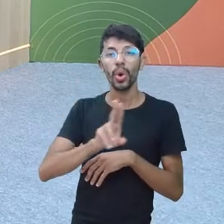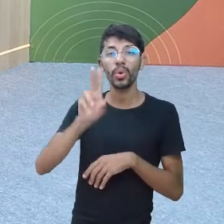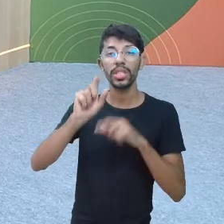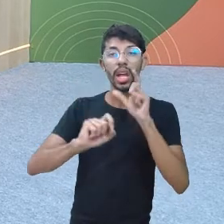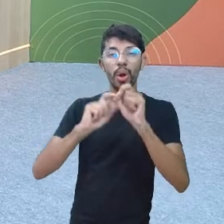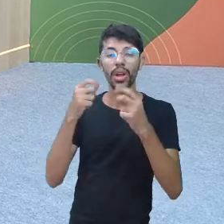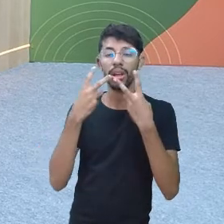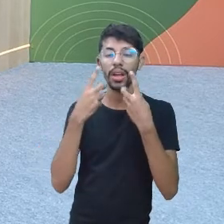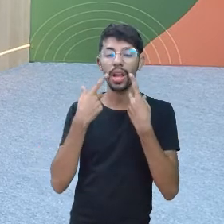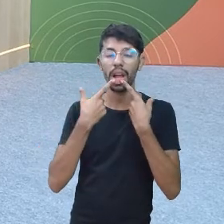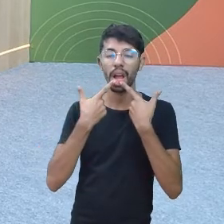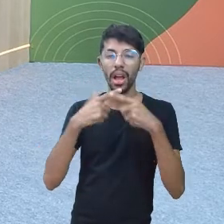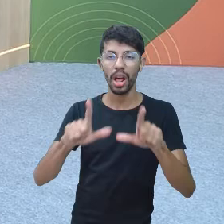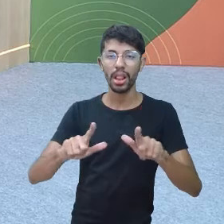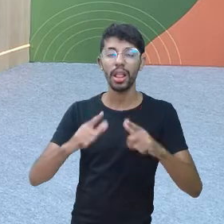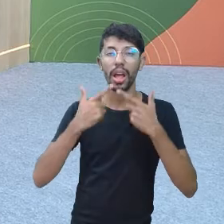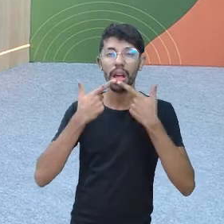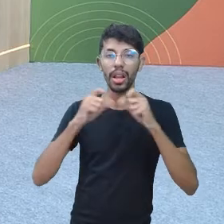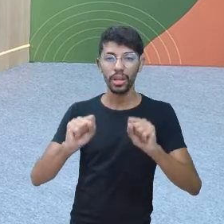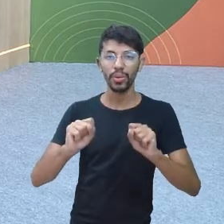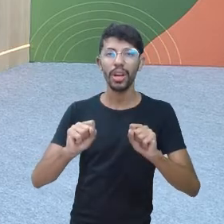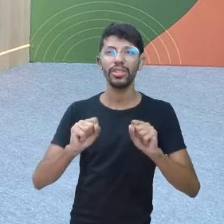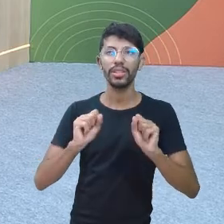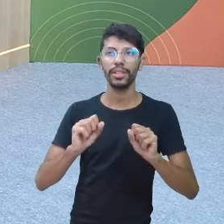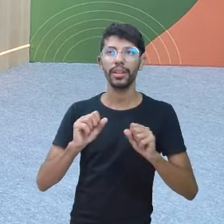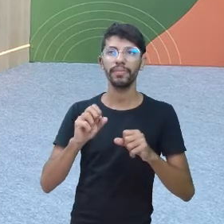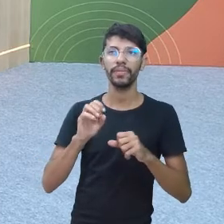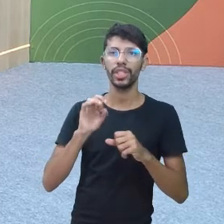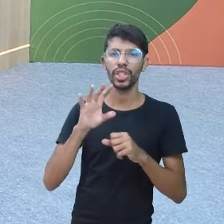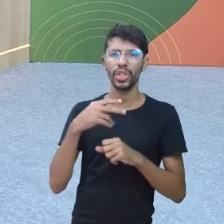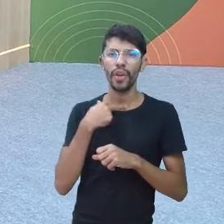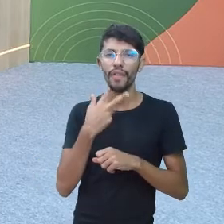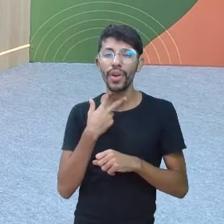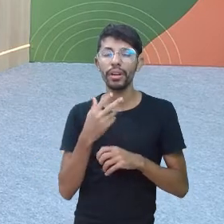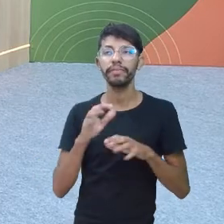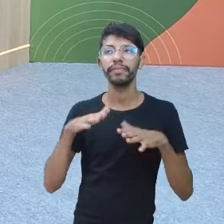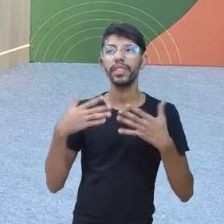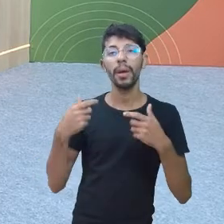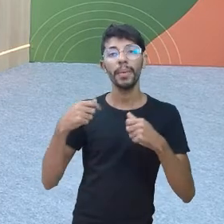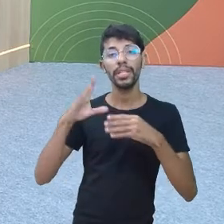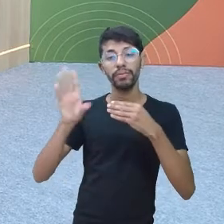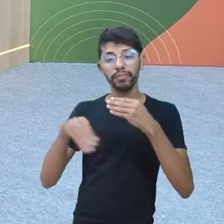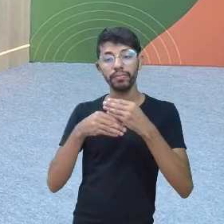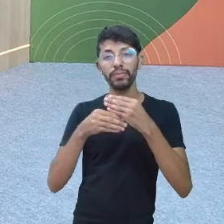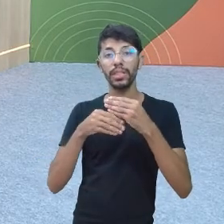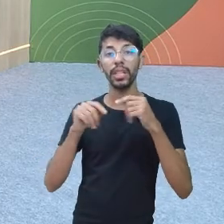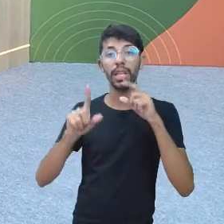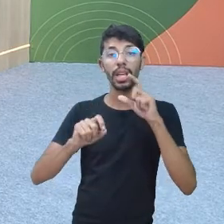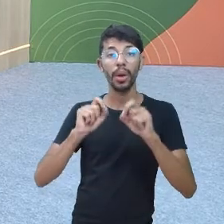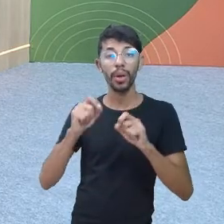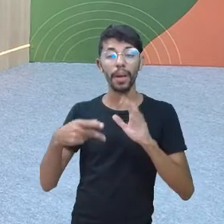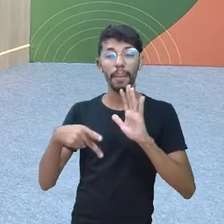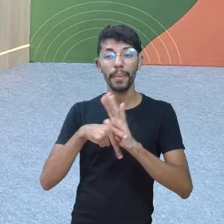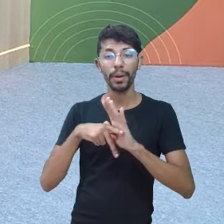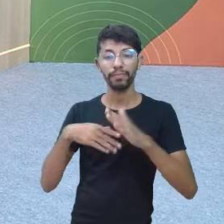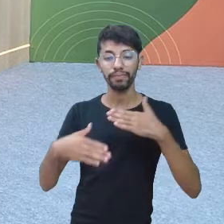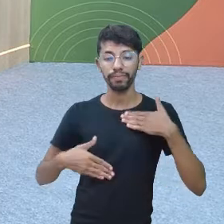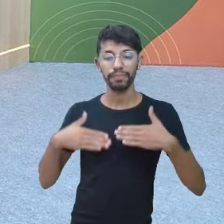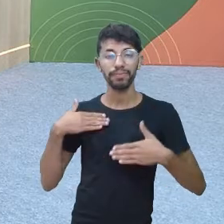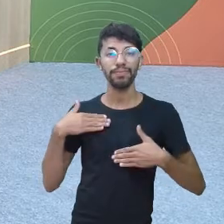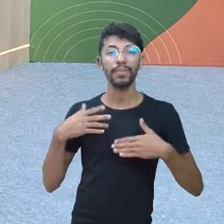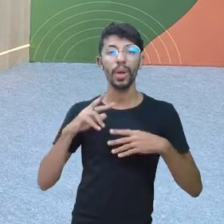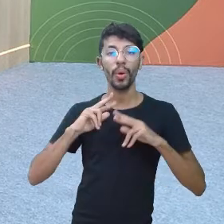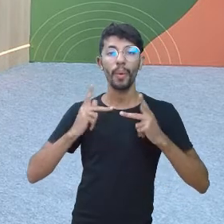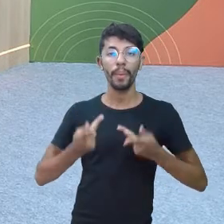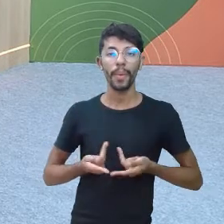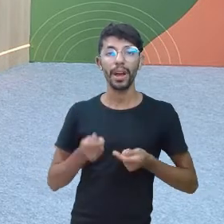linguagem, do que apenas a utilização da voz. Ela precisa aí de um complemento que vem do material humano, né? Que vem da nossa